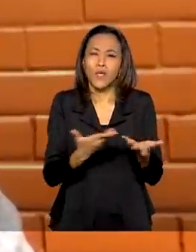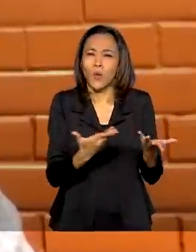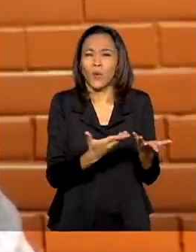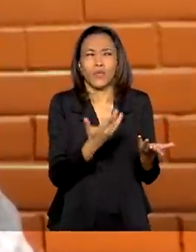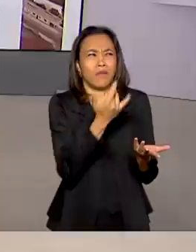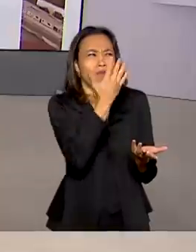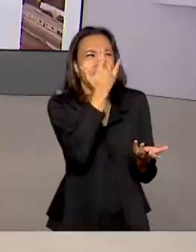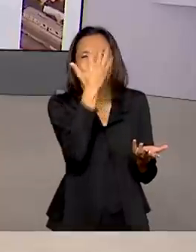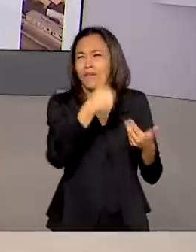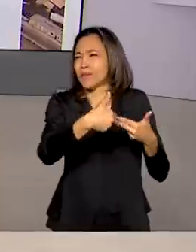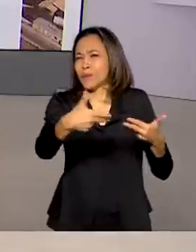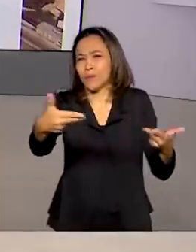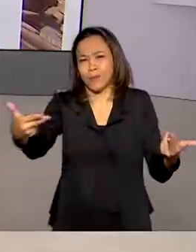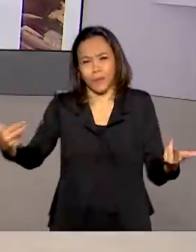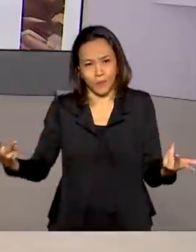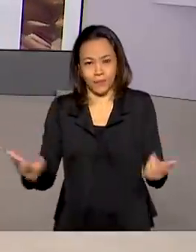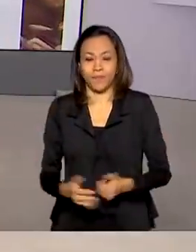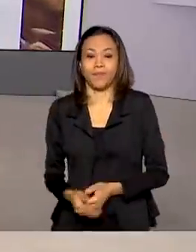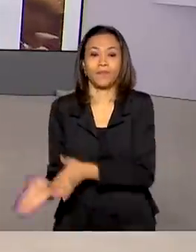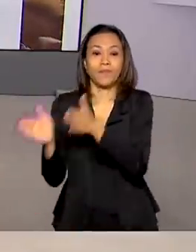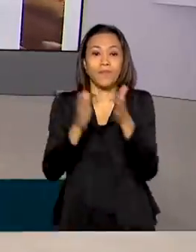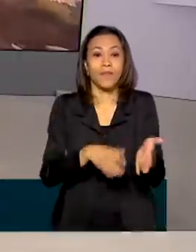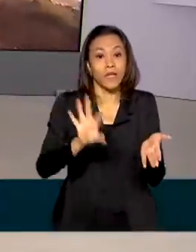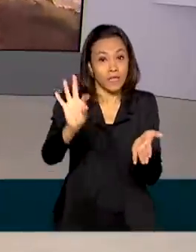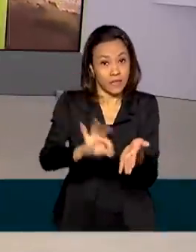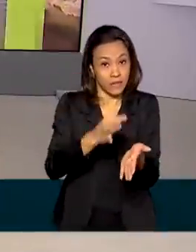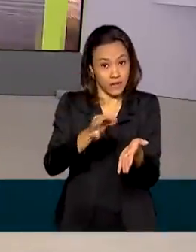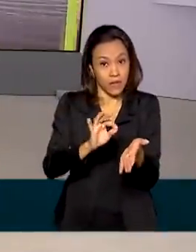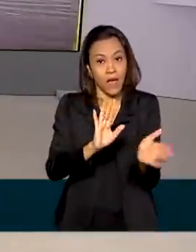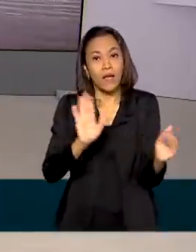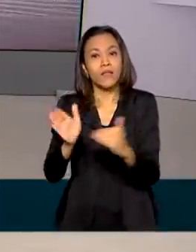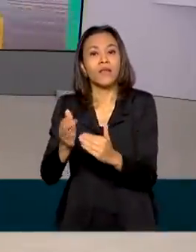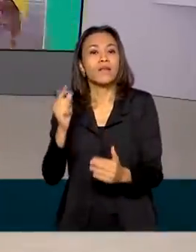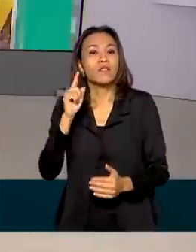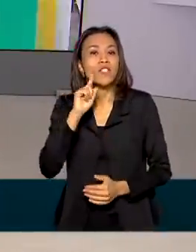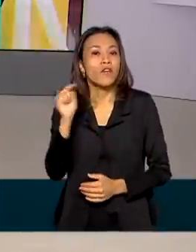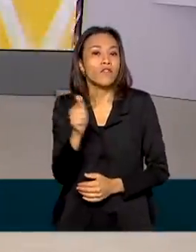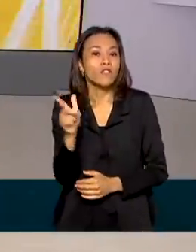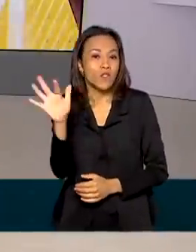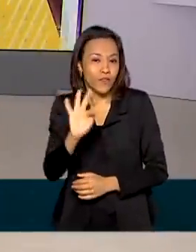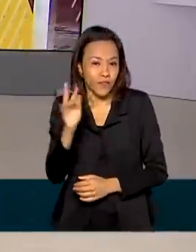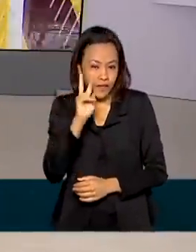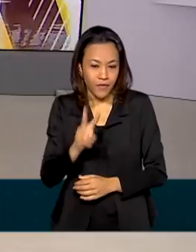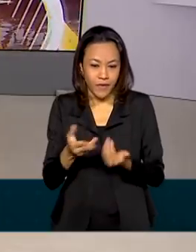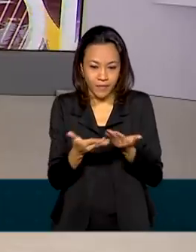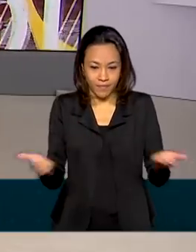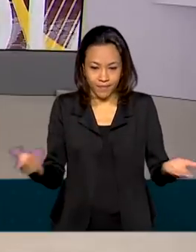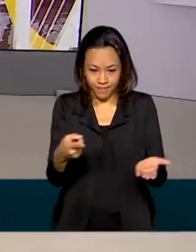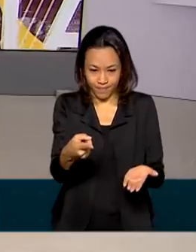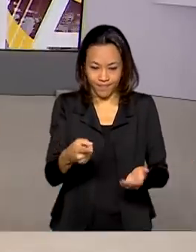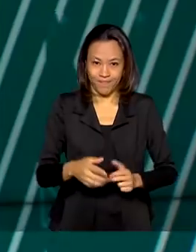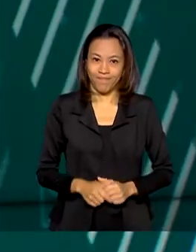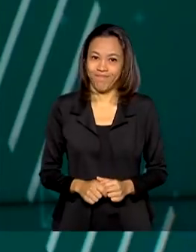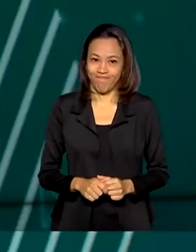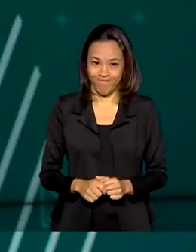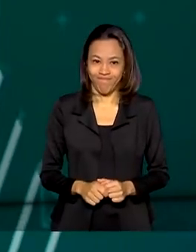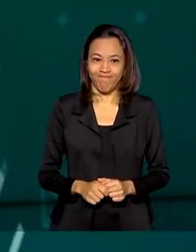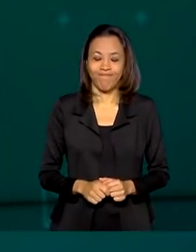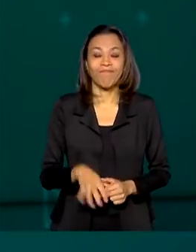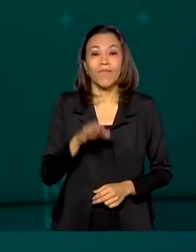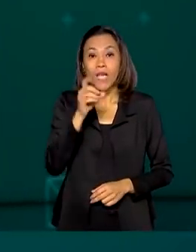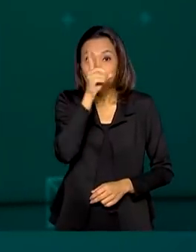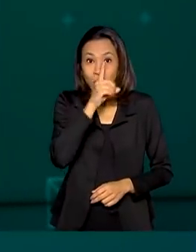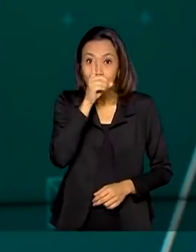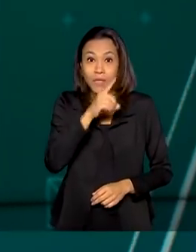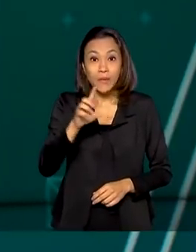no mercado. As inscrições vão até 22 de fevereiro, no endereço aí que aparece na sua tela. Domingo,